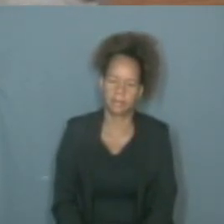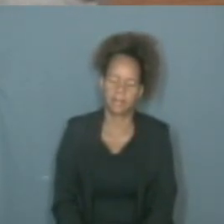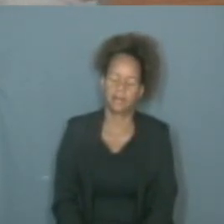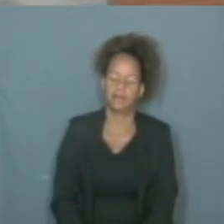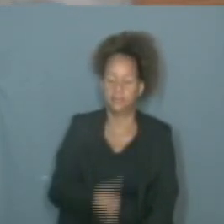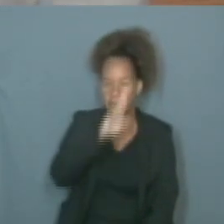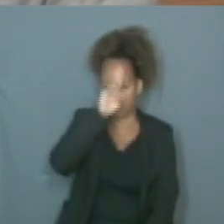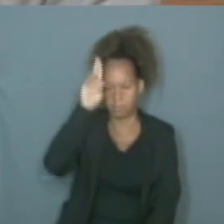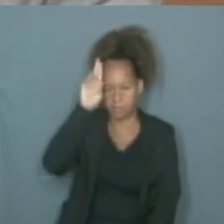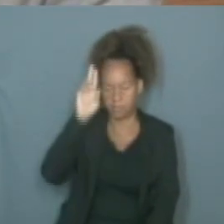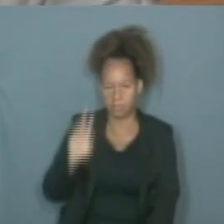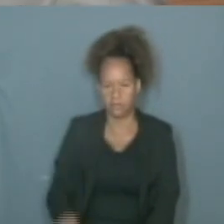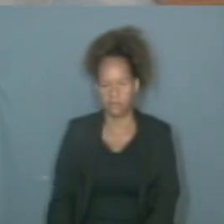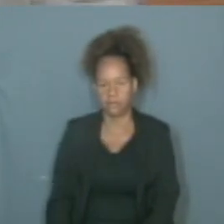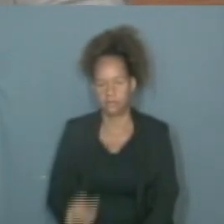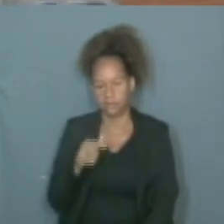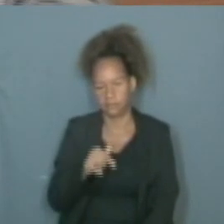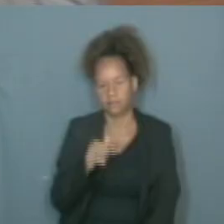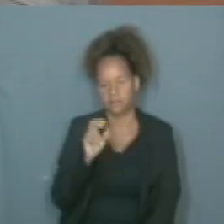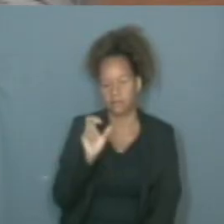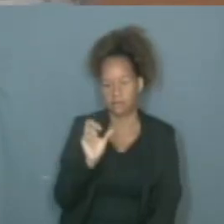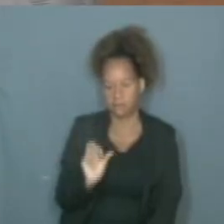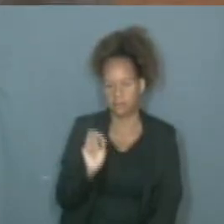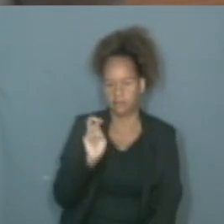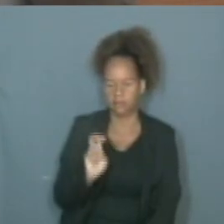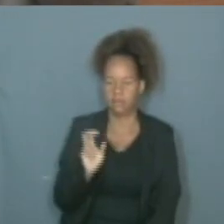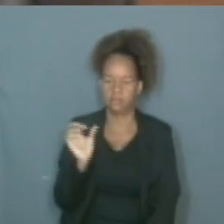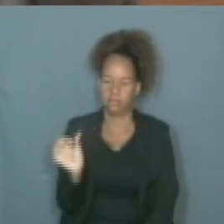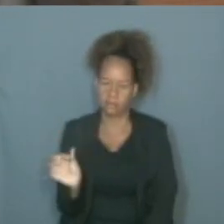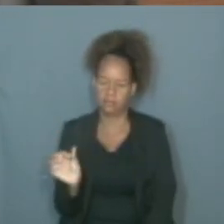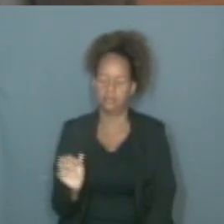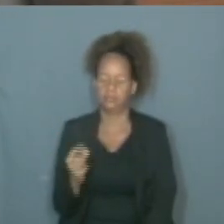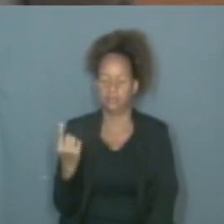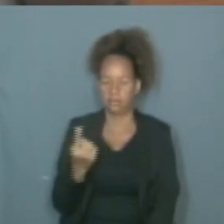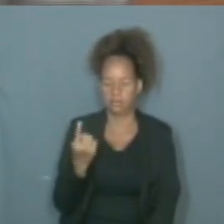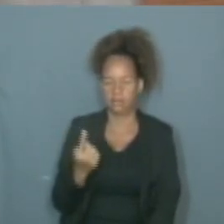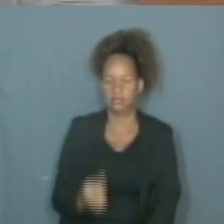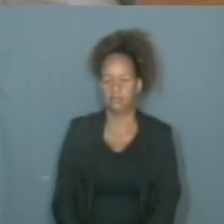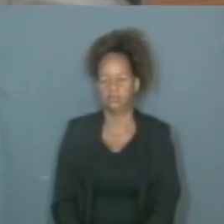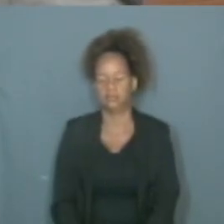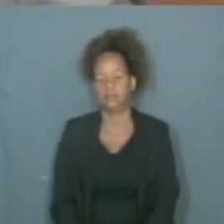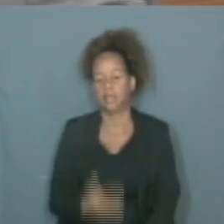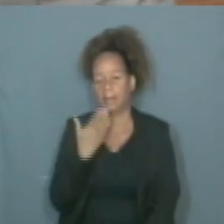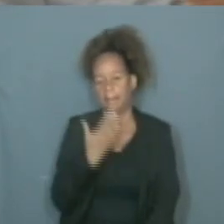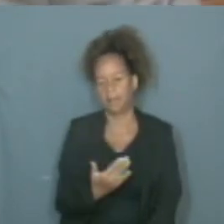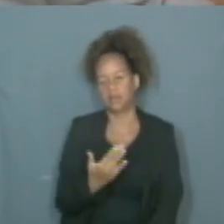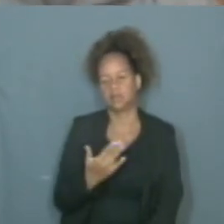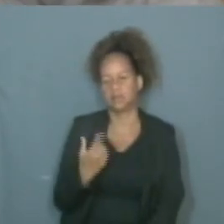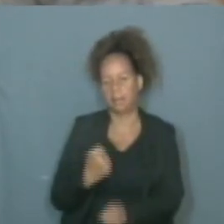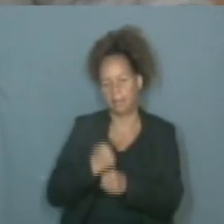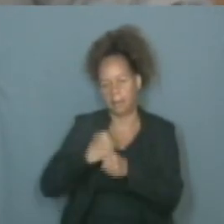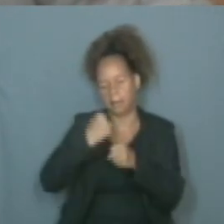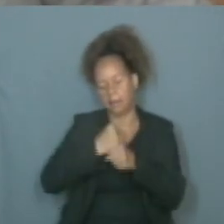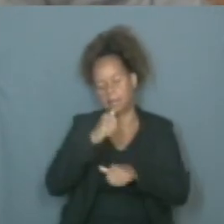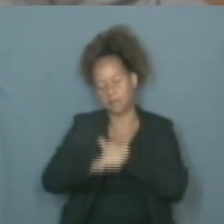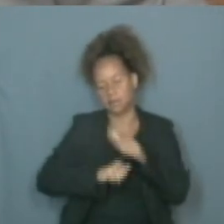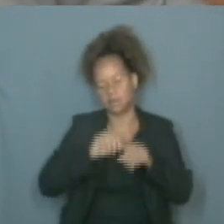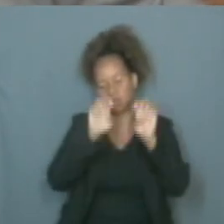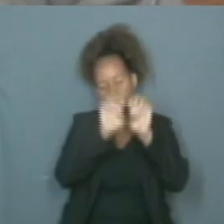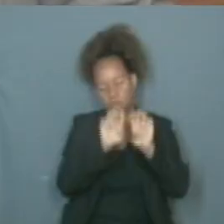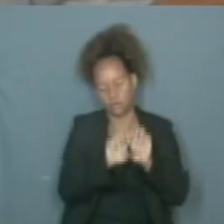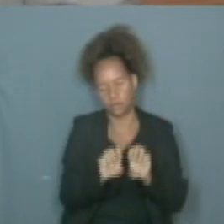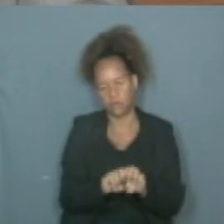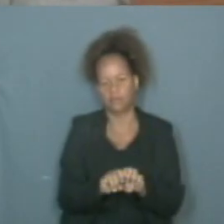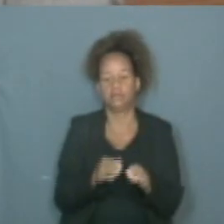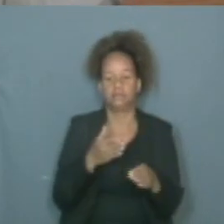pacientes também. O 7656, que é outro individual, a gente solicita a execução de obras de requalificação estrutural